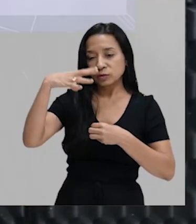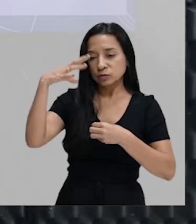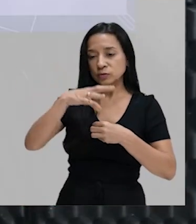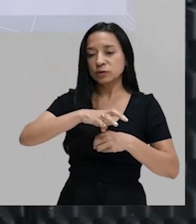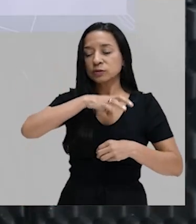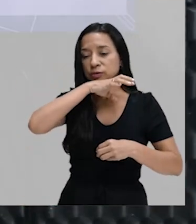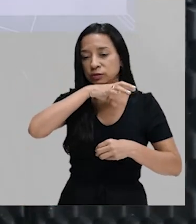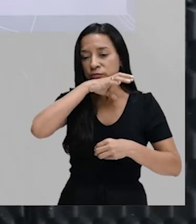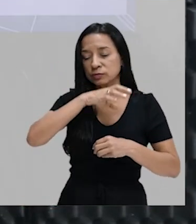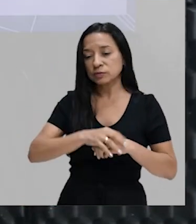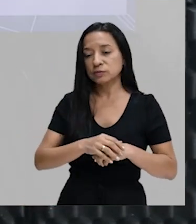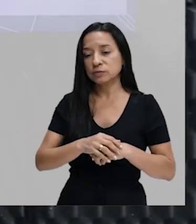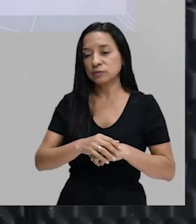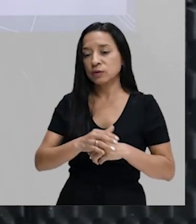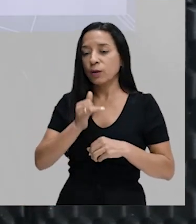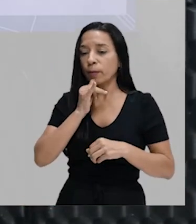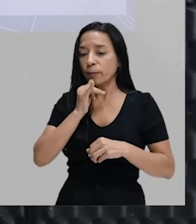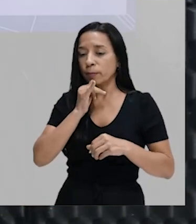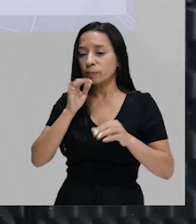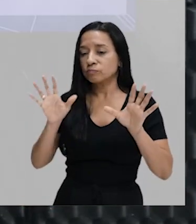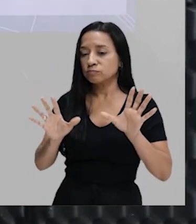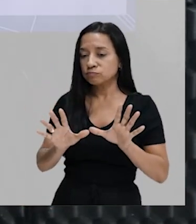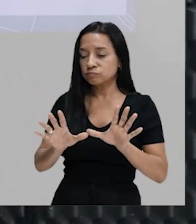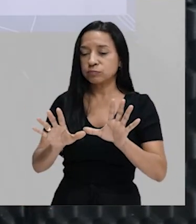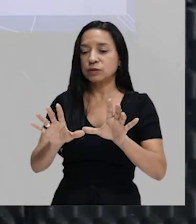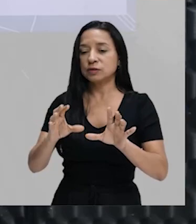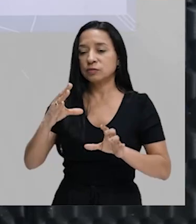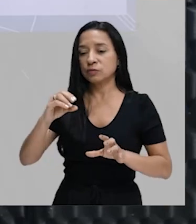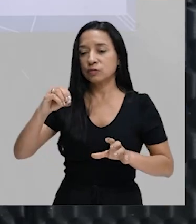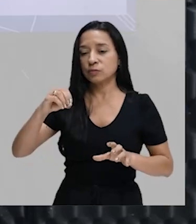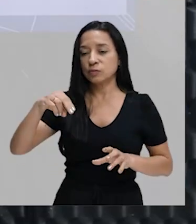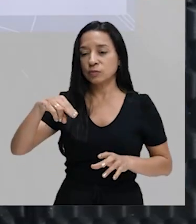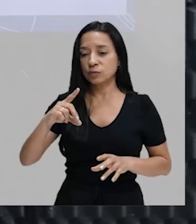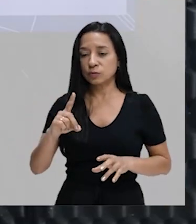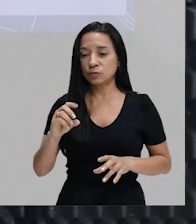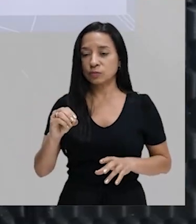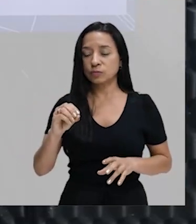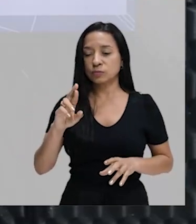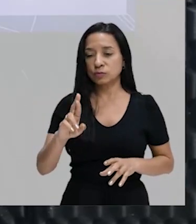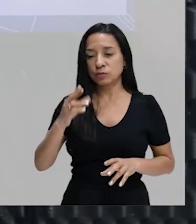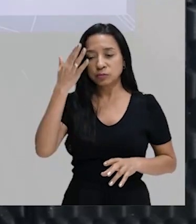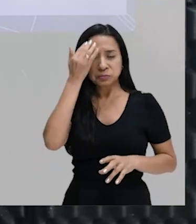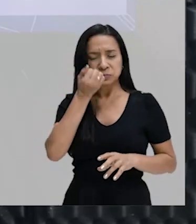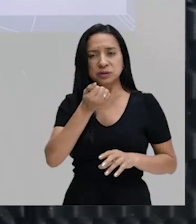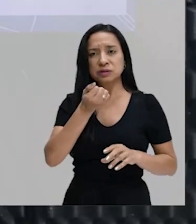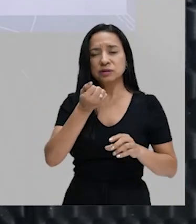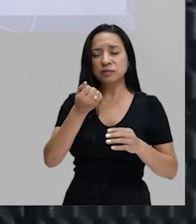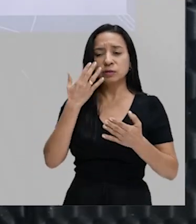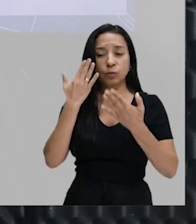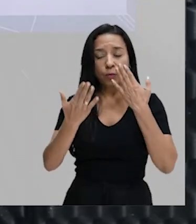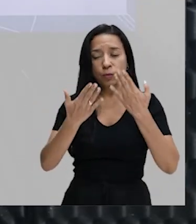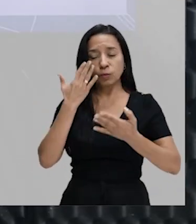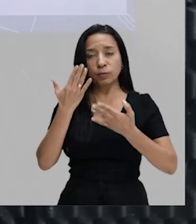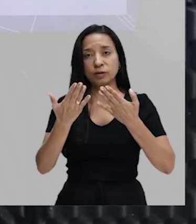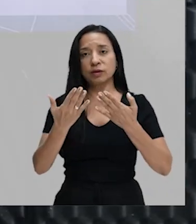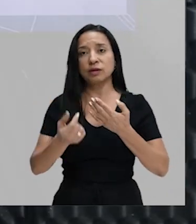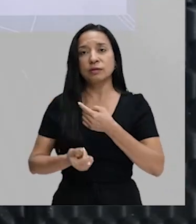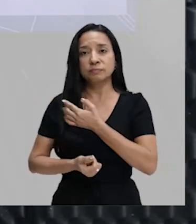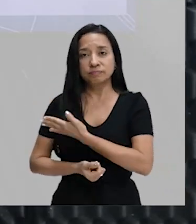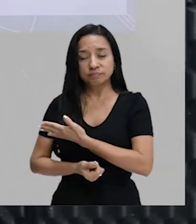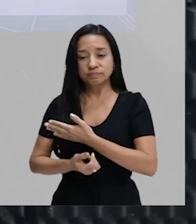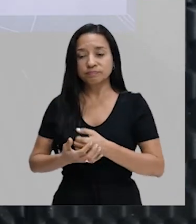os animais, como o condor. Não sei se dá para fazer esse paralelo aí na cabecinha de vocês, mas aqui eu